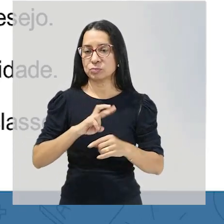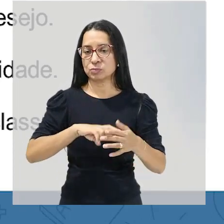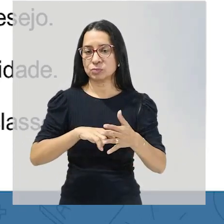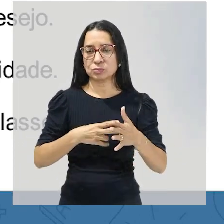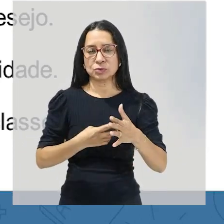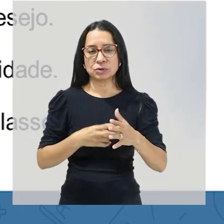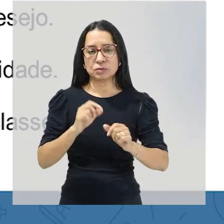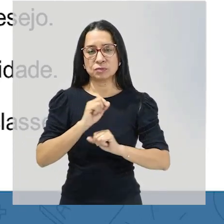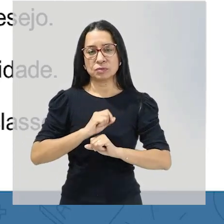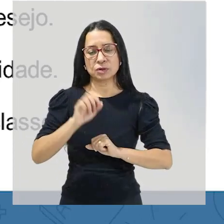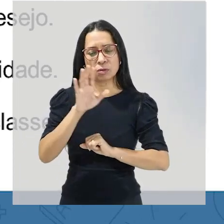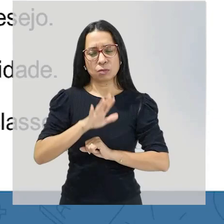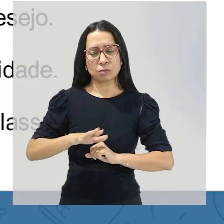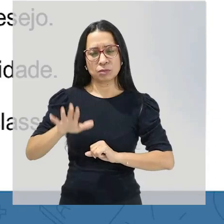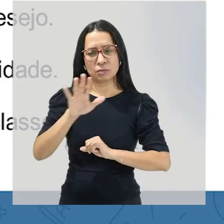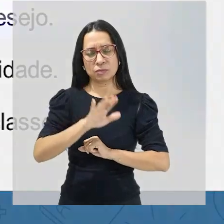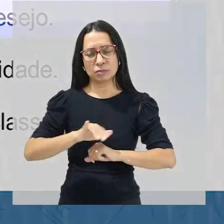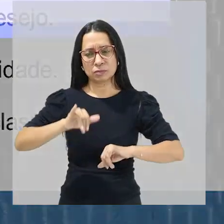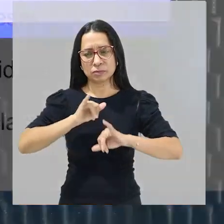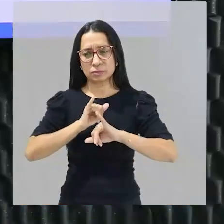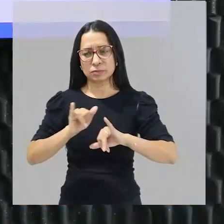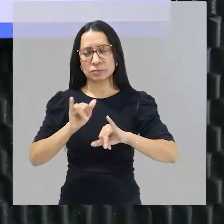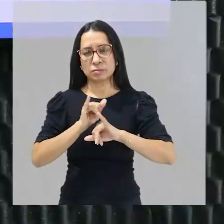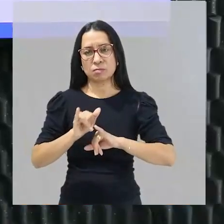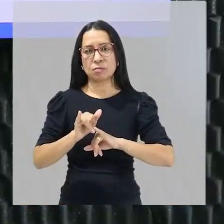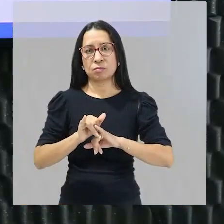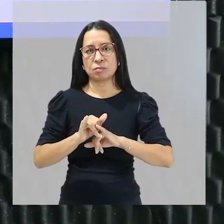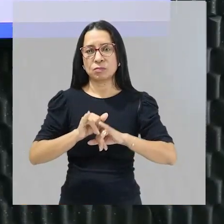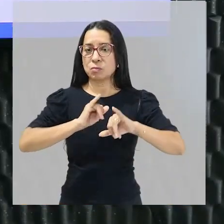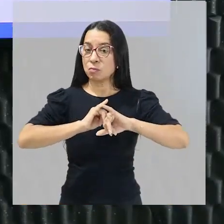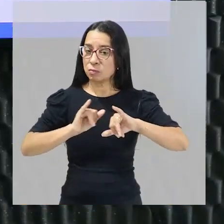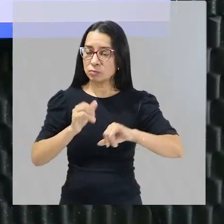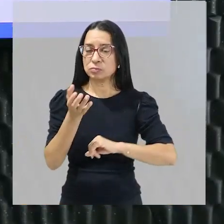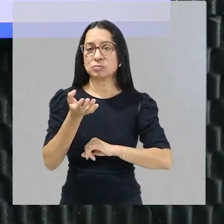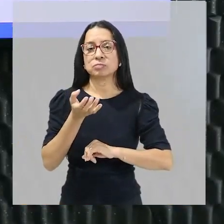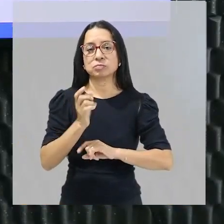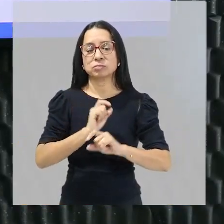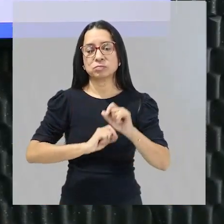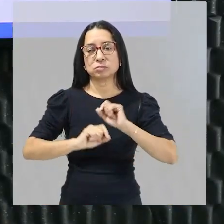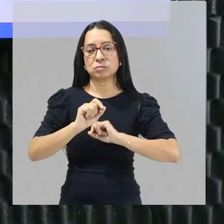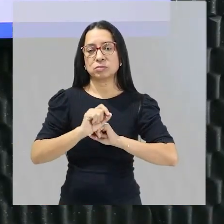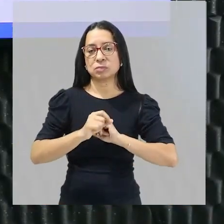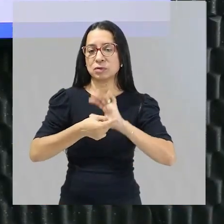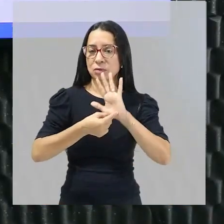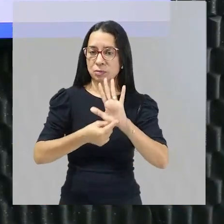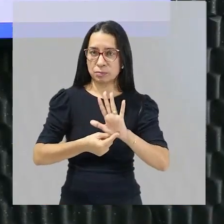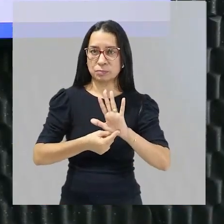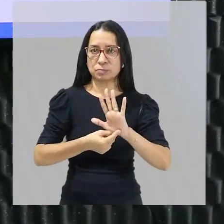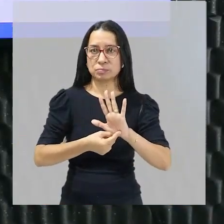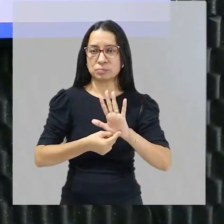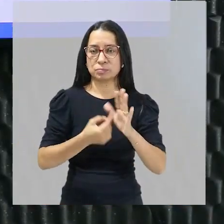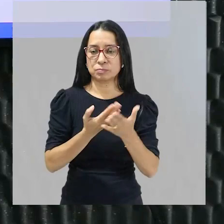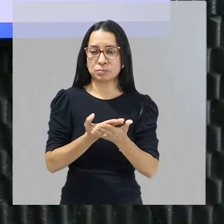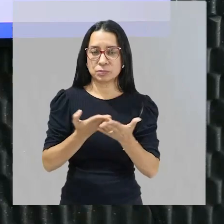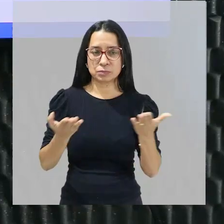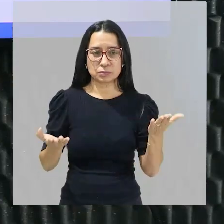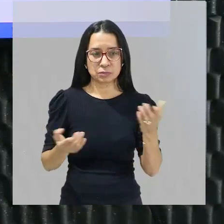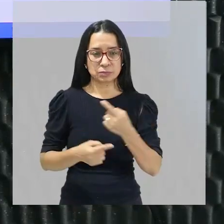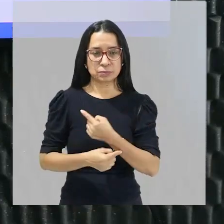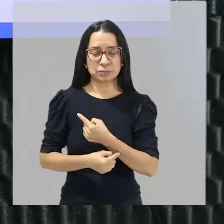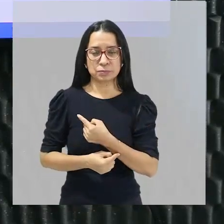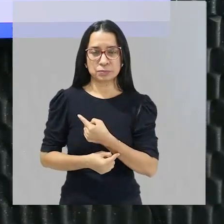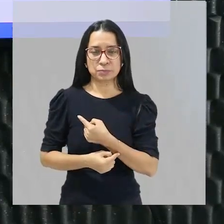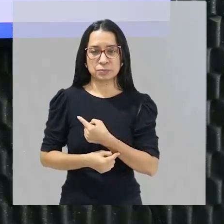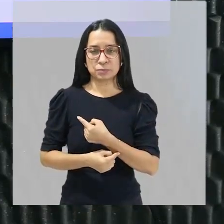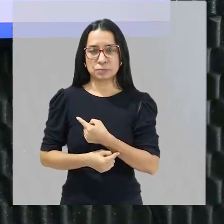universo publicitário, não é isso necessariamente que esses anúncios vão querer jogar até nós. Obviamente, denunciar condições